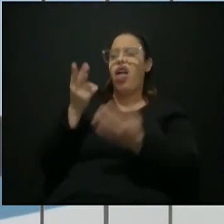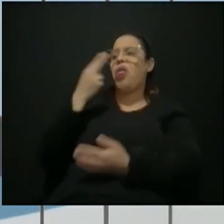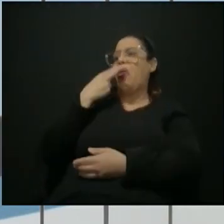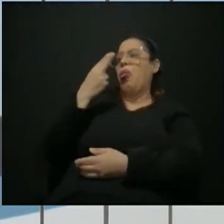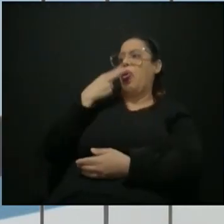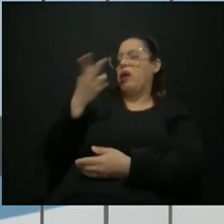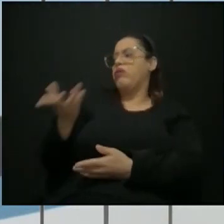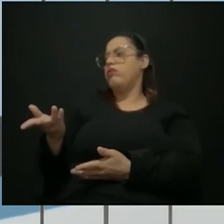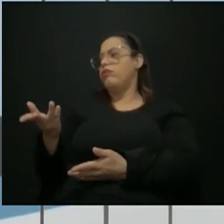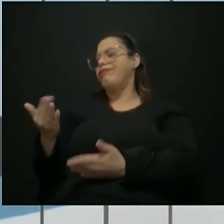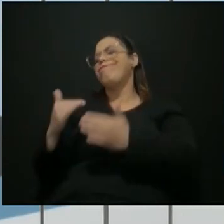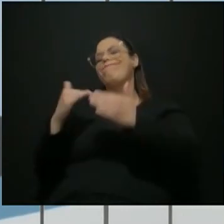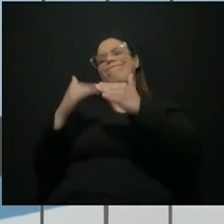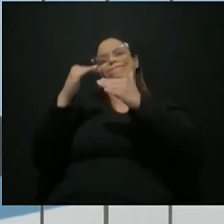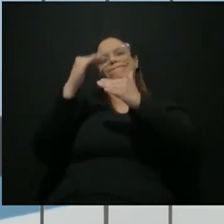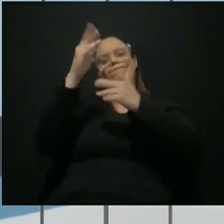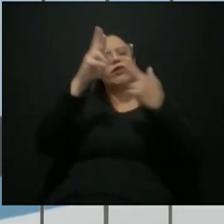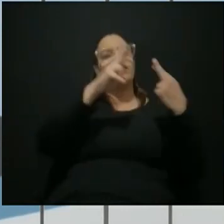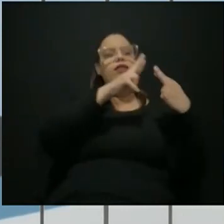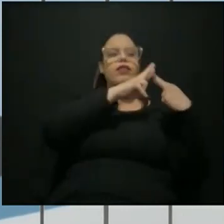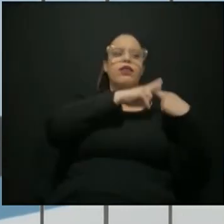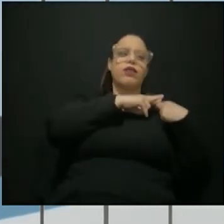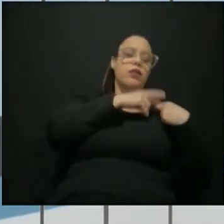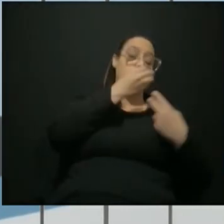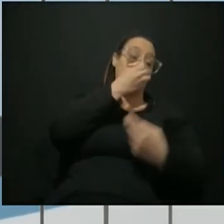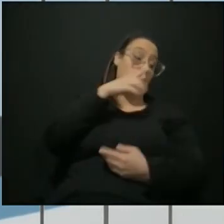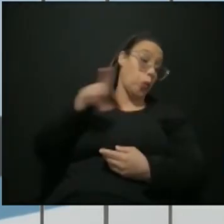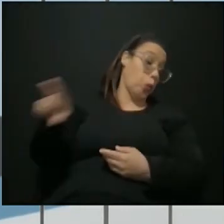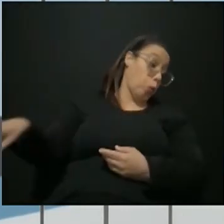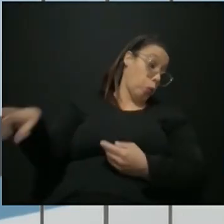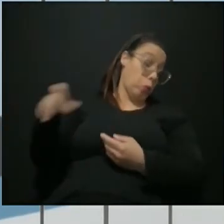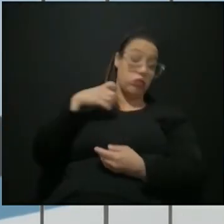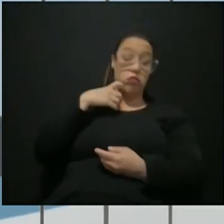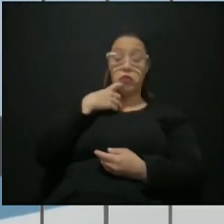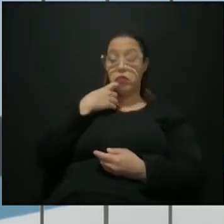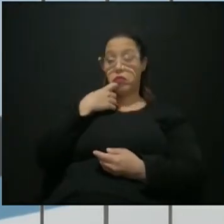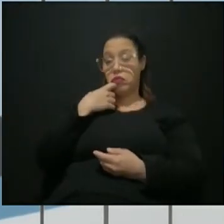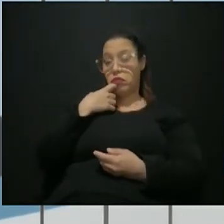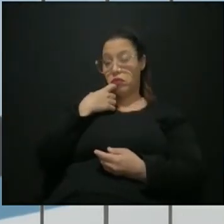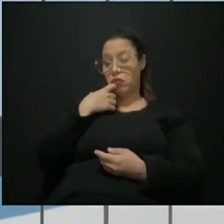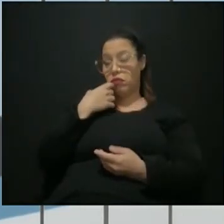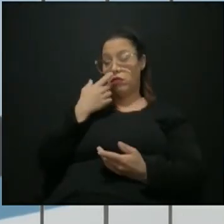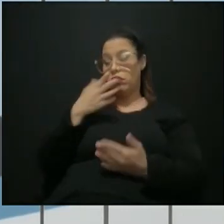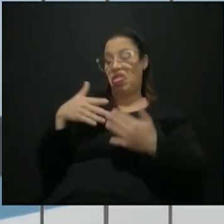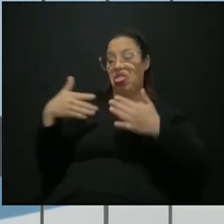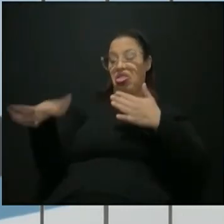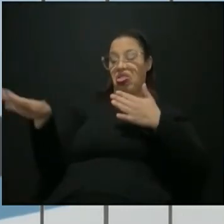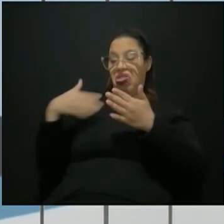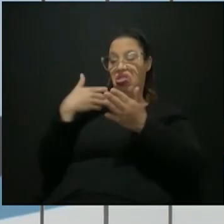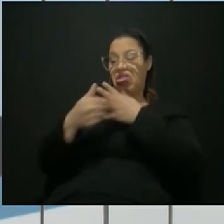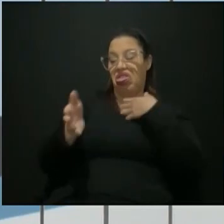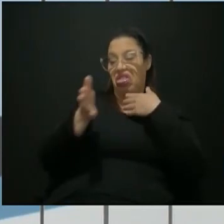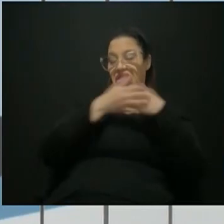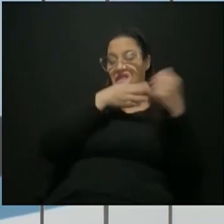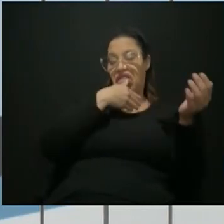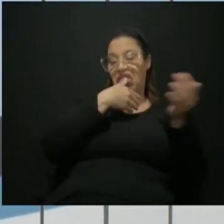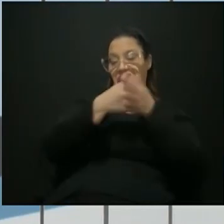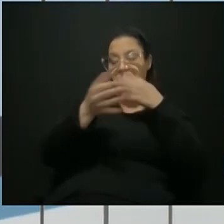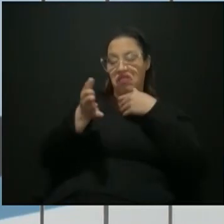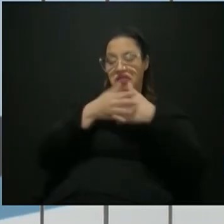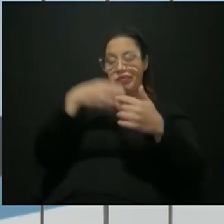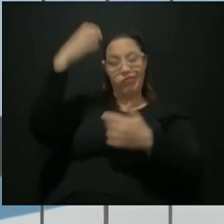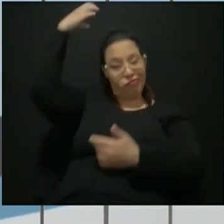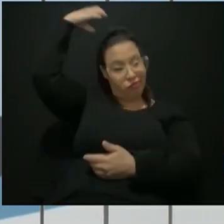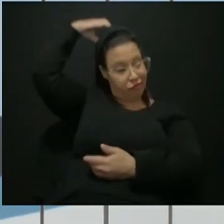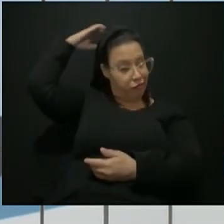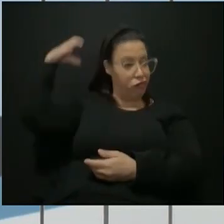processo de responsabilização do indivíduo. E quando ele é feito de maneira demasiada, você joga toda a culpa para o indivíduo e